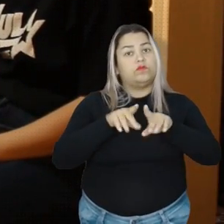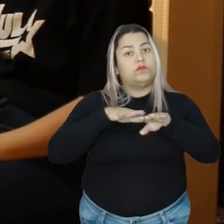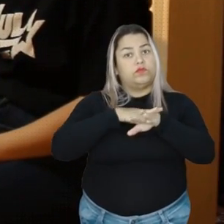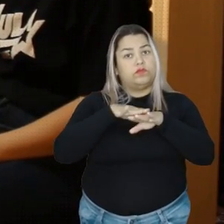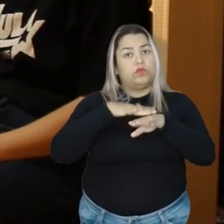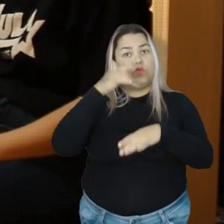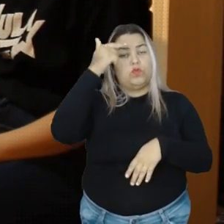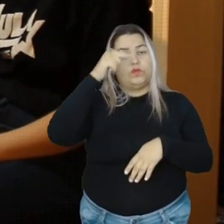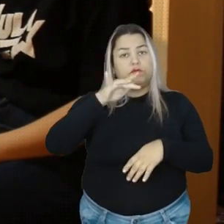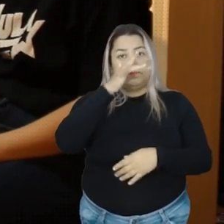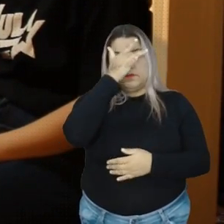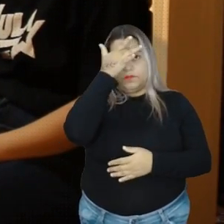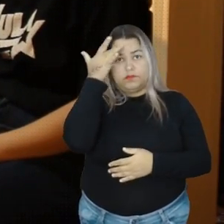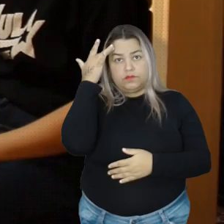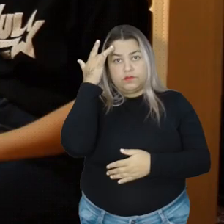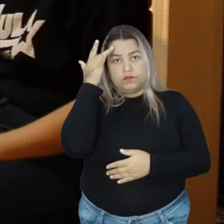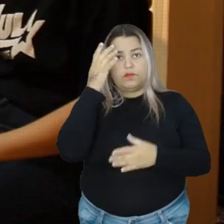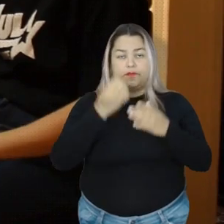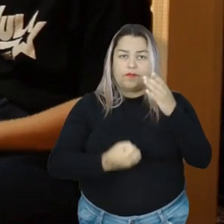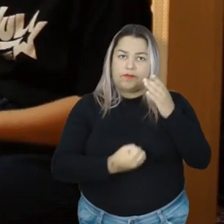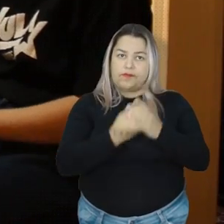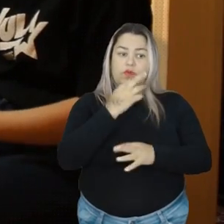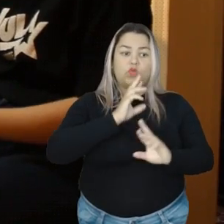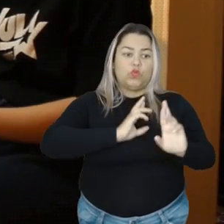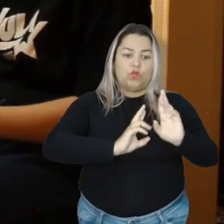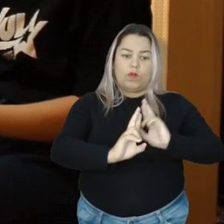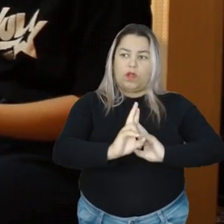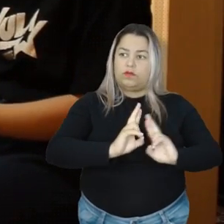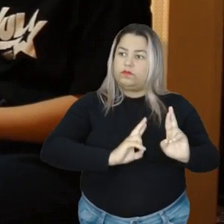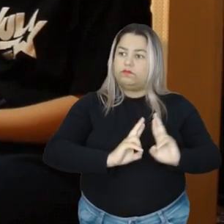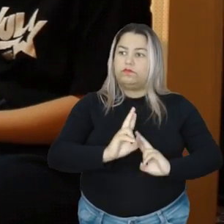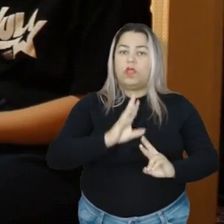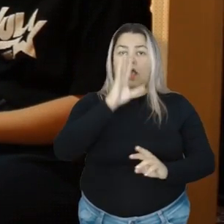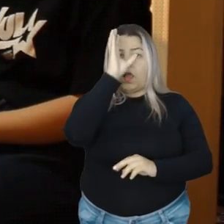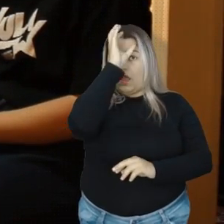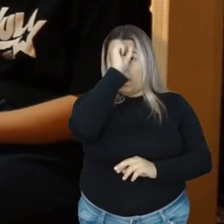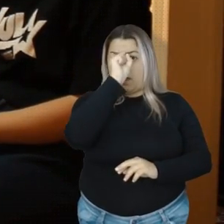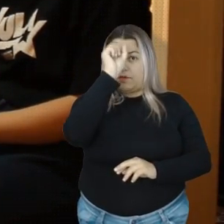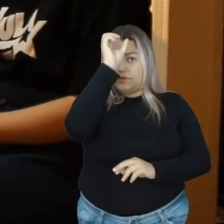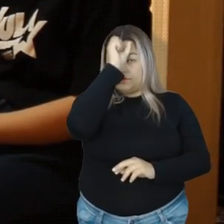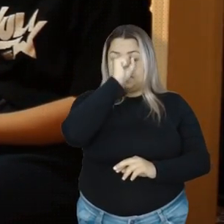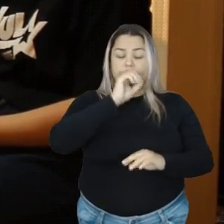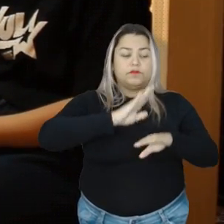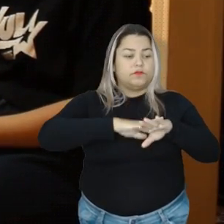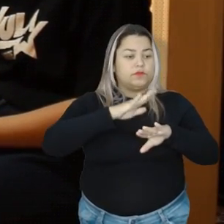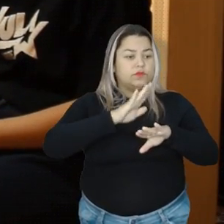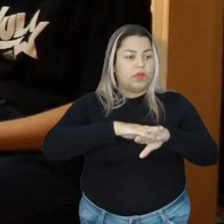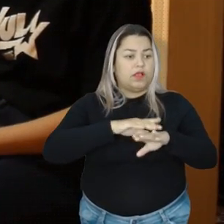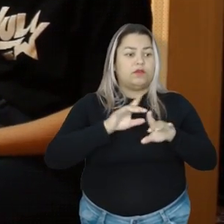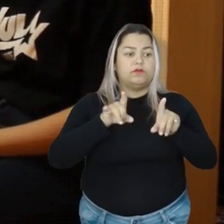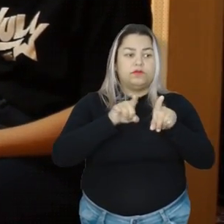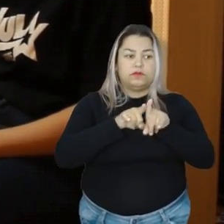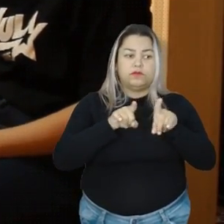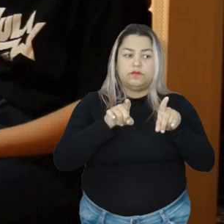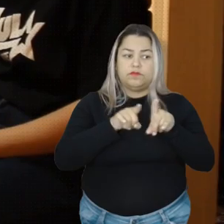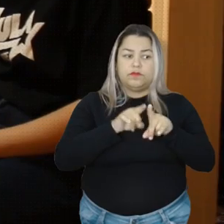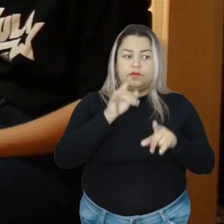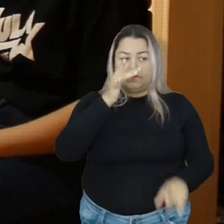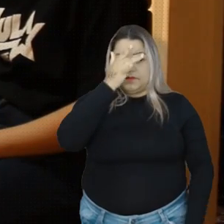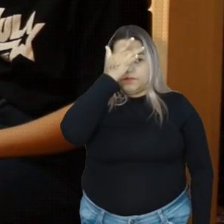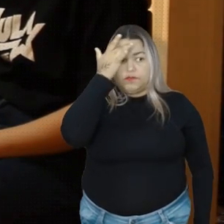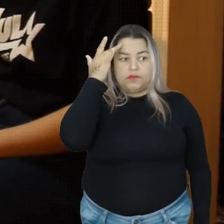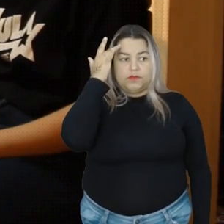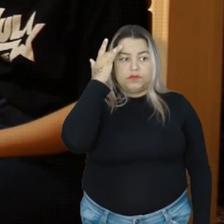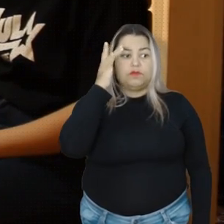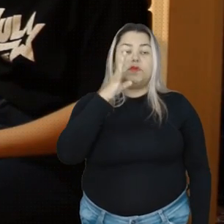outras pessoas, ia criando uma relação, enfim, ia aprendendo mais. E ia também, né, o pessoal ia também